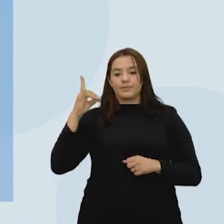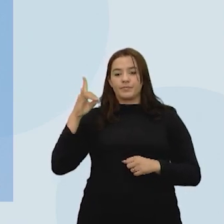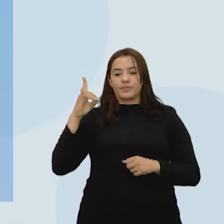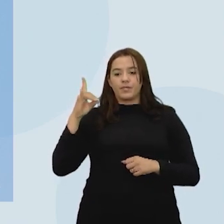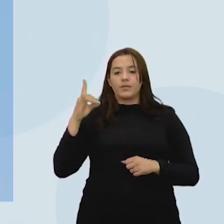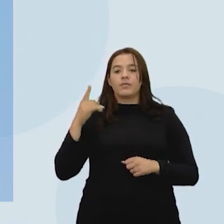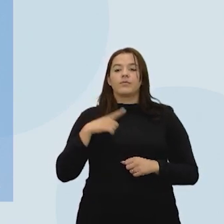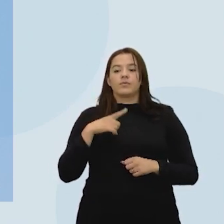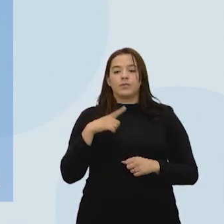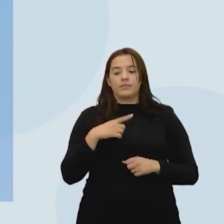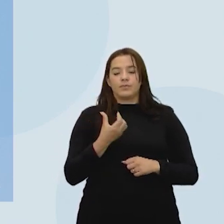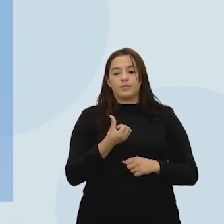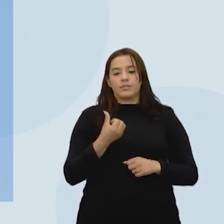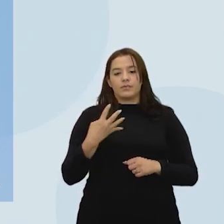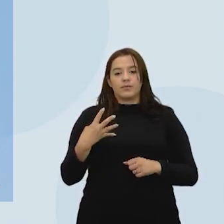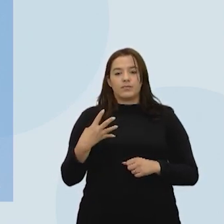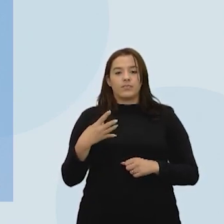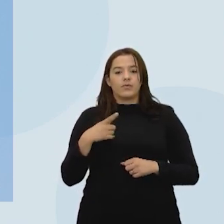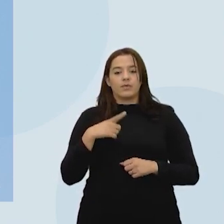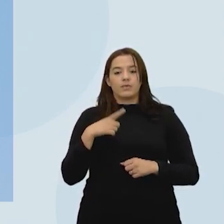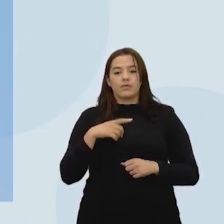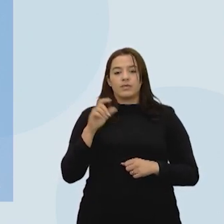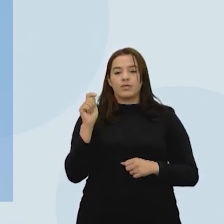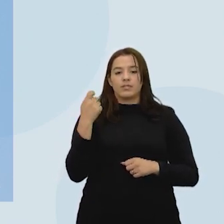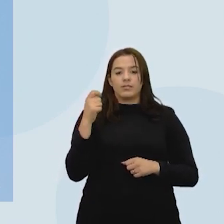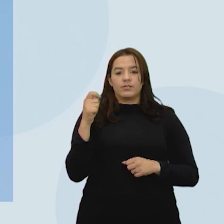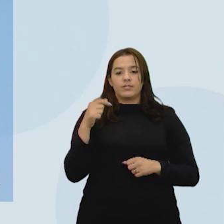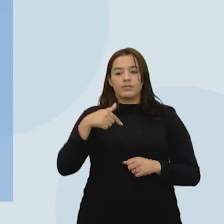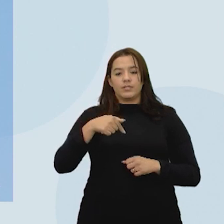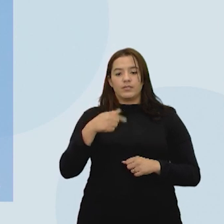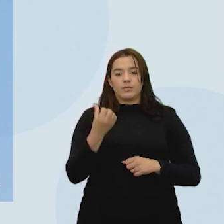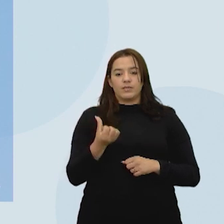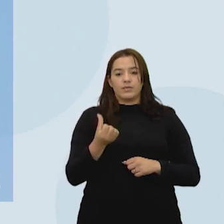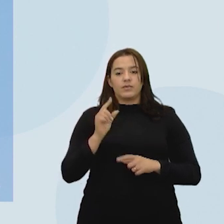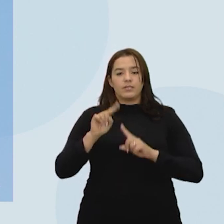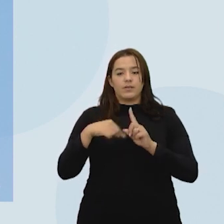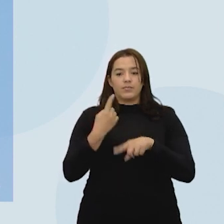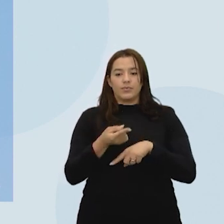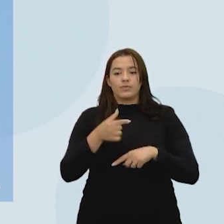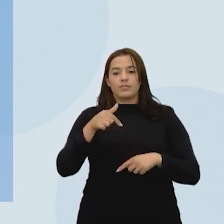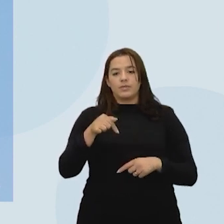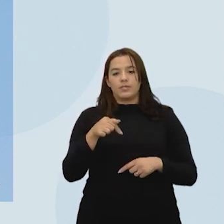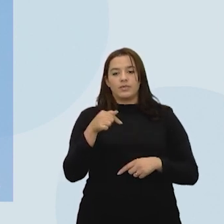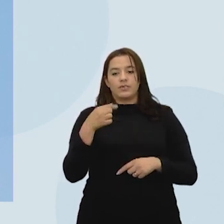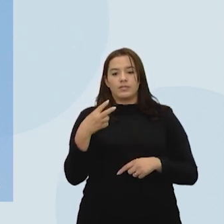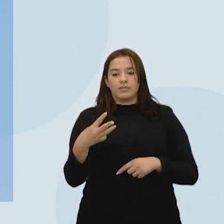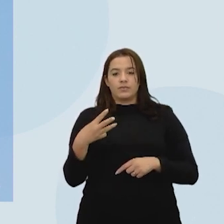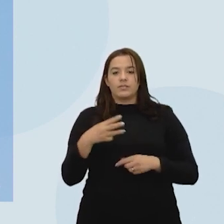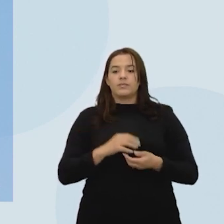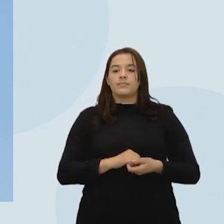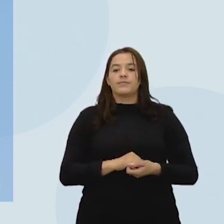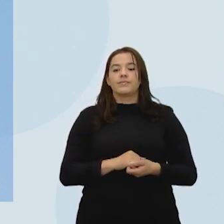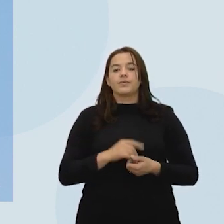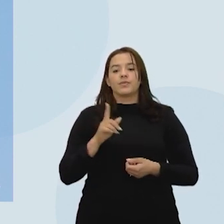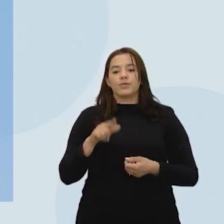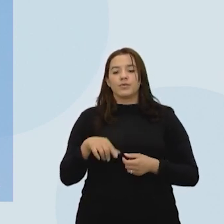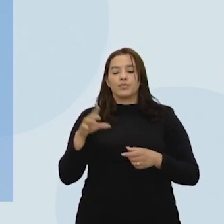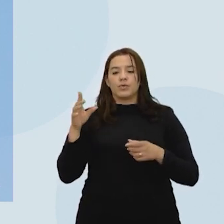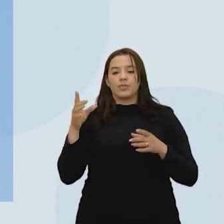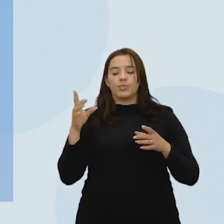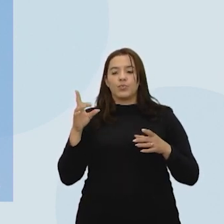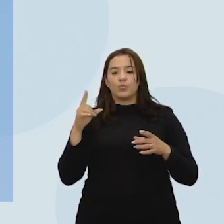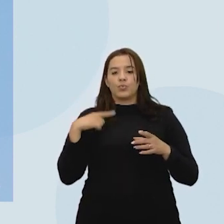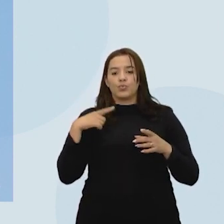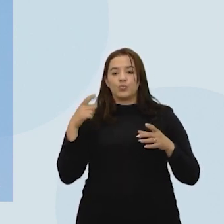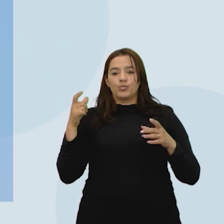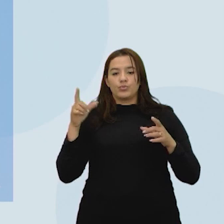em 2 períodos. Em 66, depois em 1976. No Chile, em 73 e no